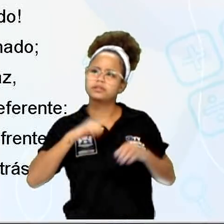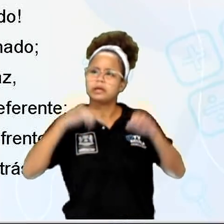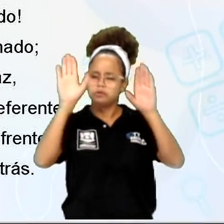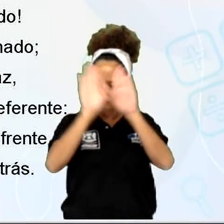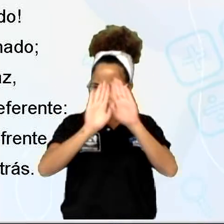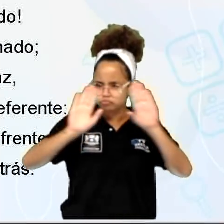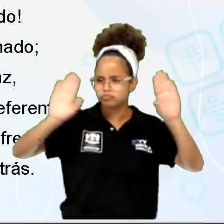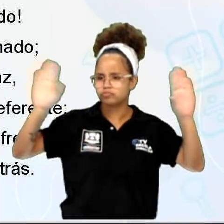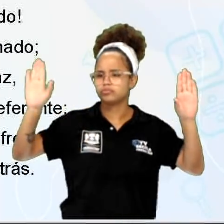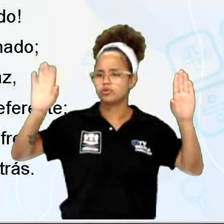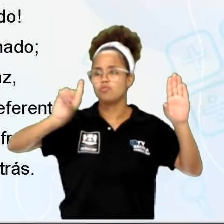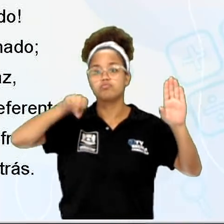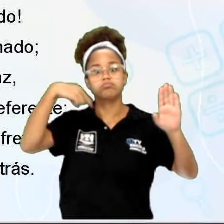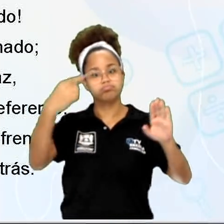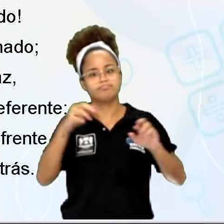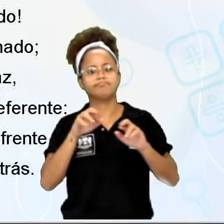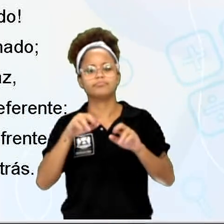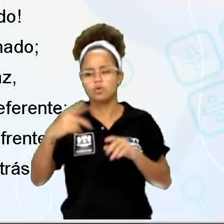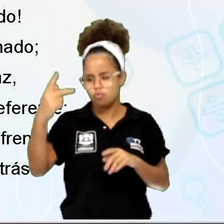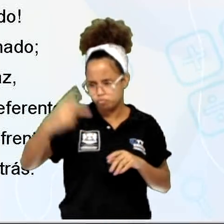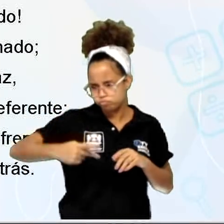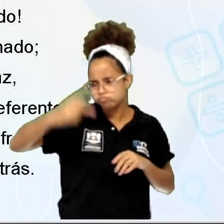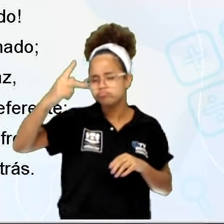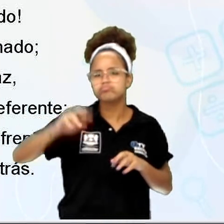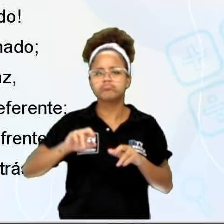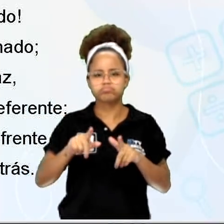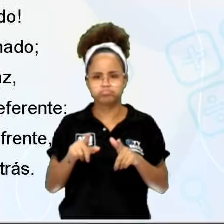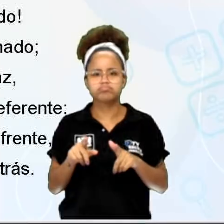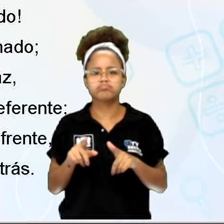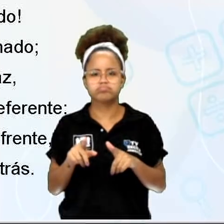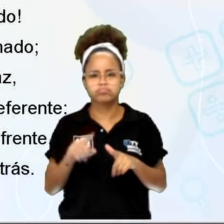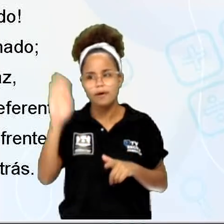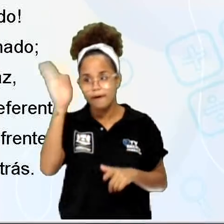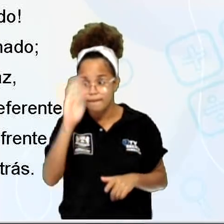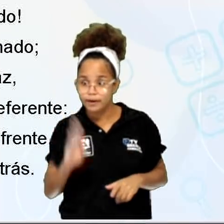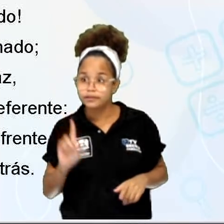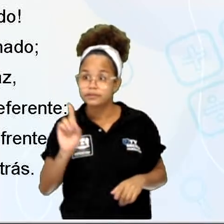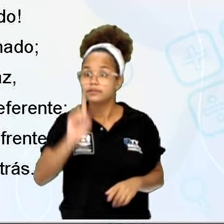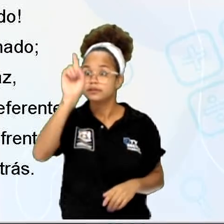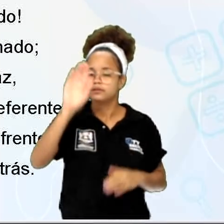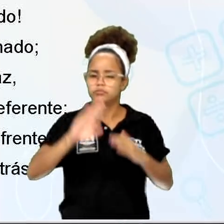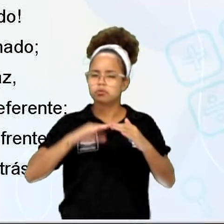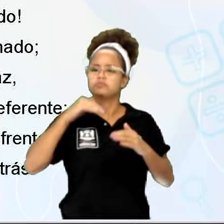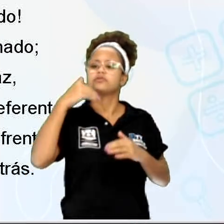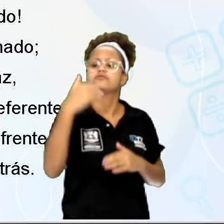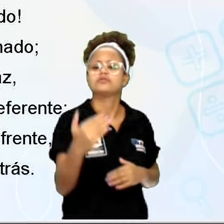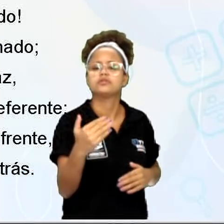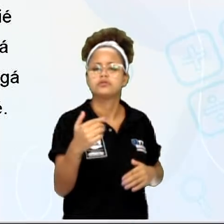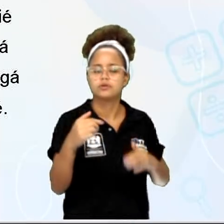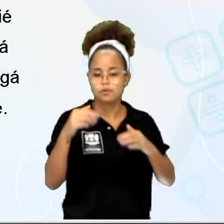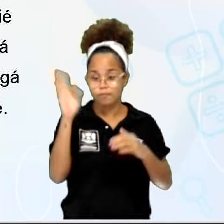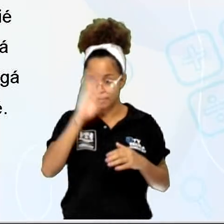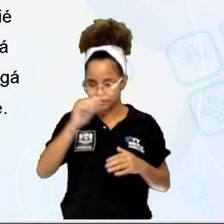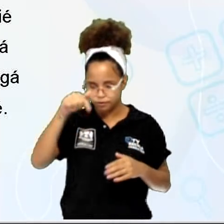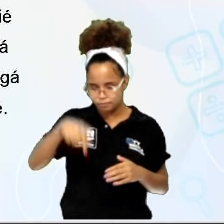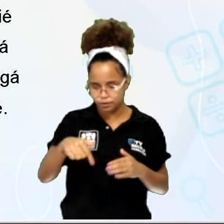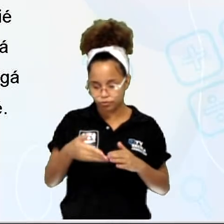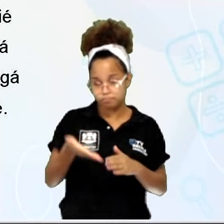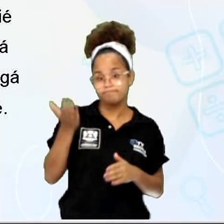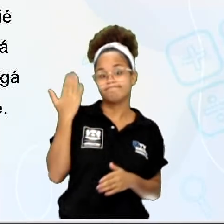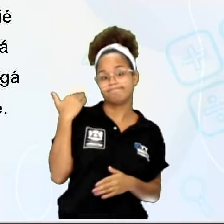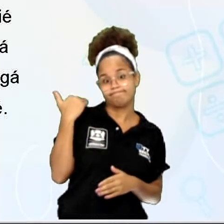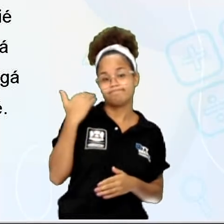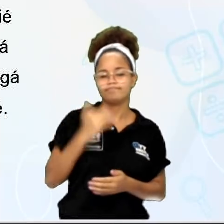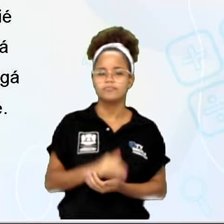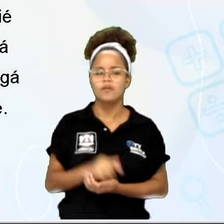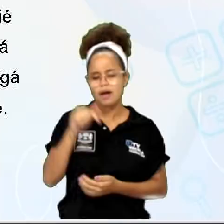Um outro é bem diferente. Um do outro é bem diferente. Brasil de cima é para frente. Brasil de baixo é para trás. Aqui